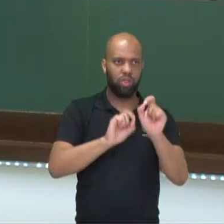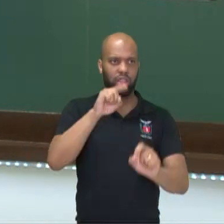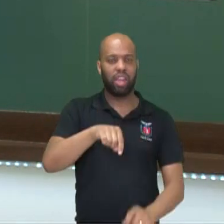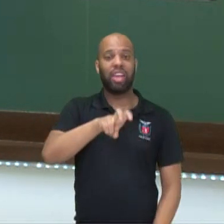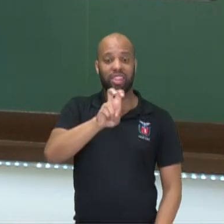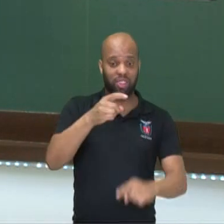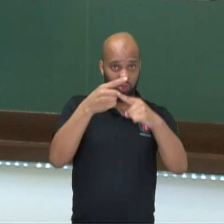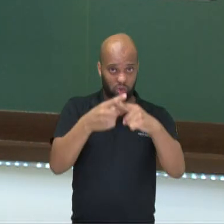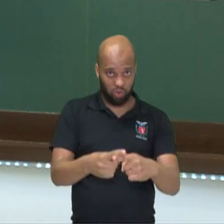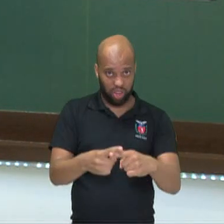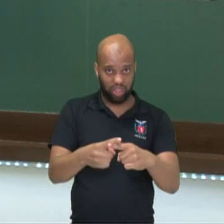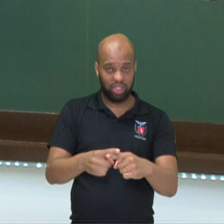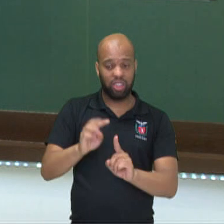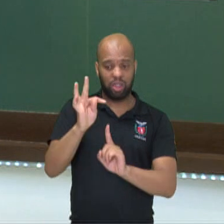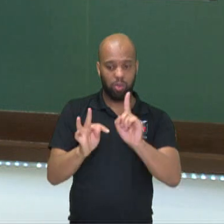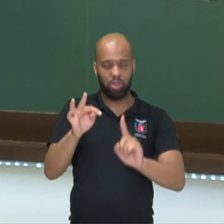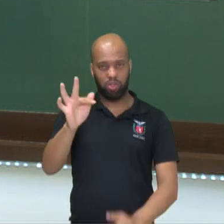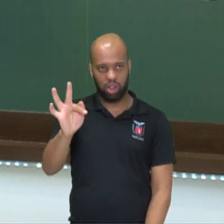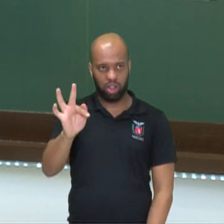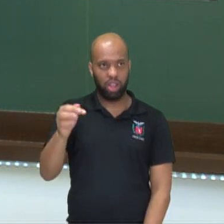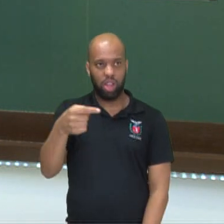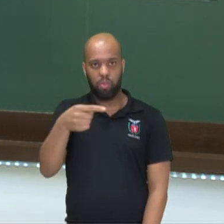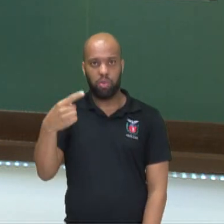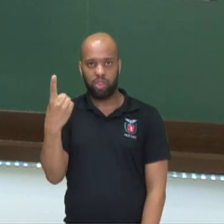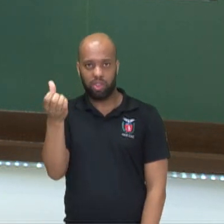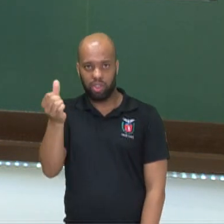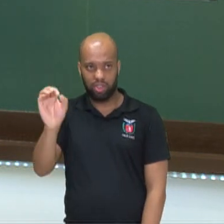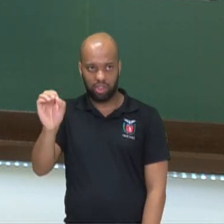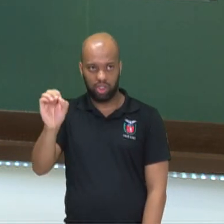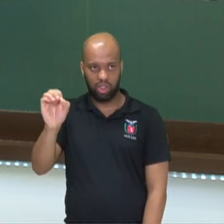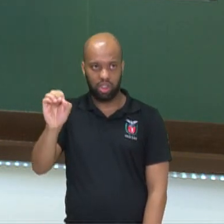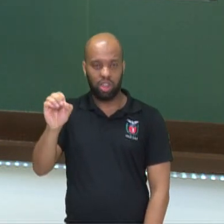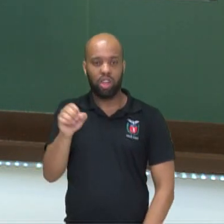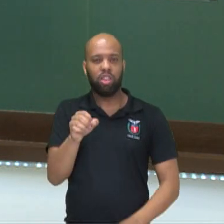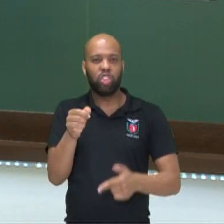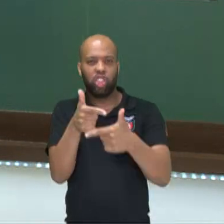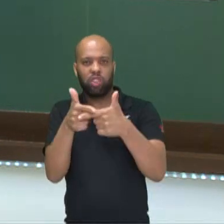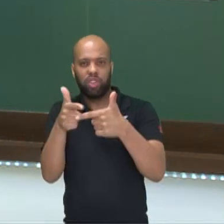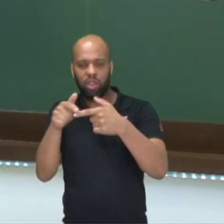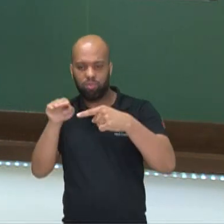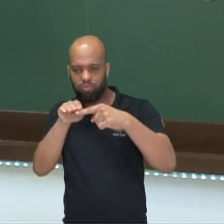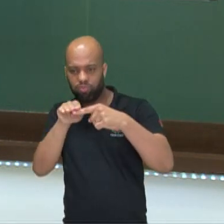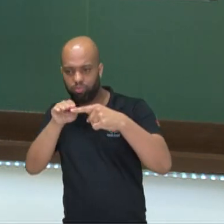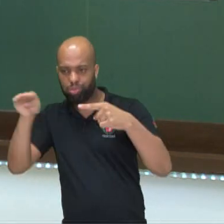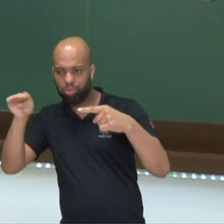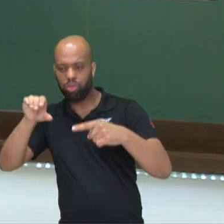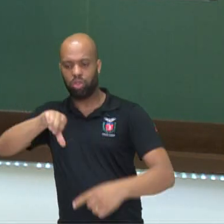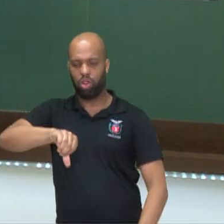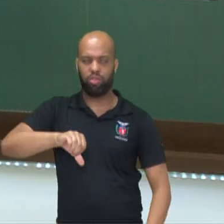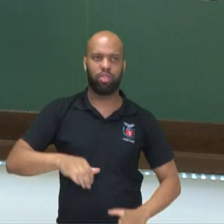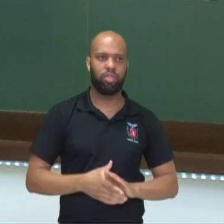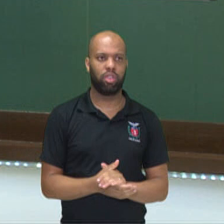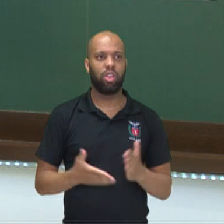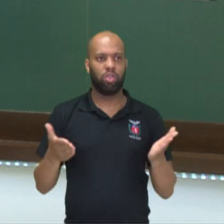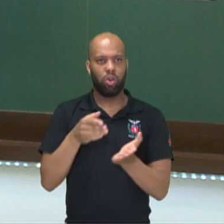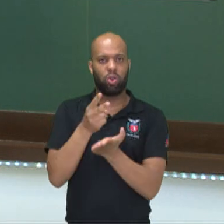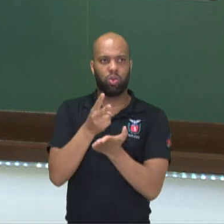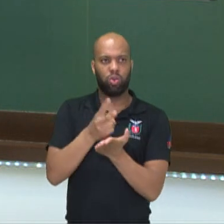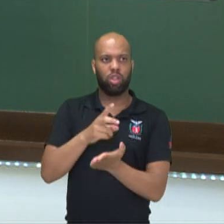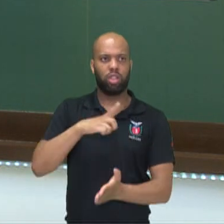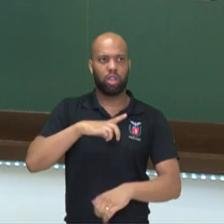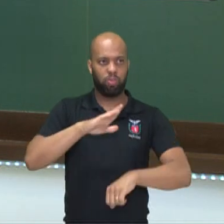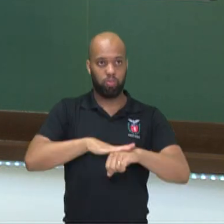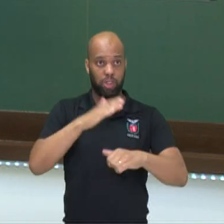temperatura em Fahrenheit menos 160 dividido por 9, tá? Vamos continuando que tem